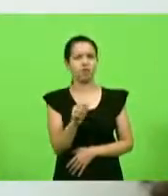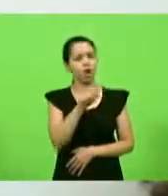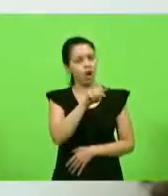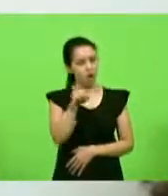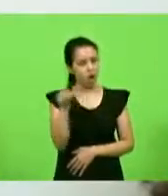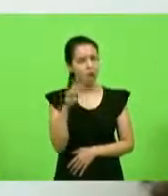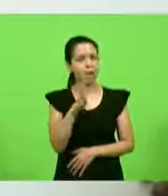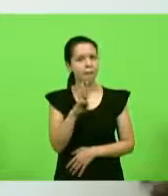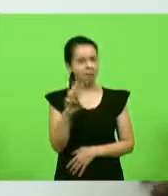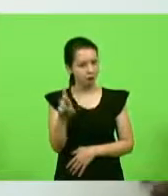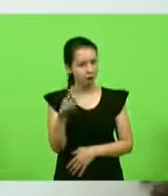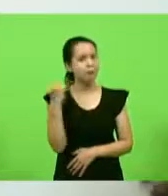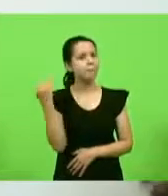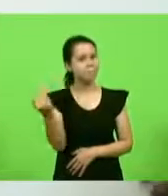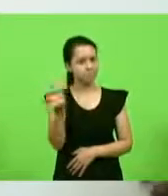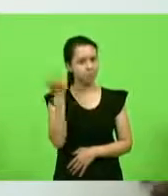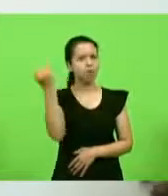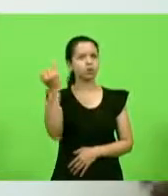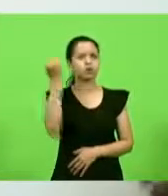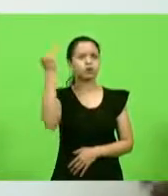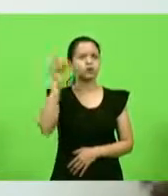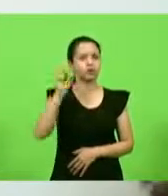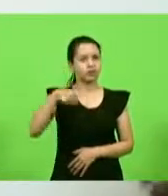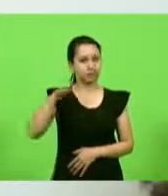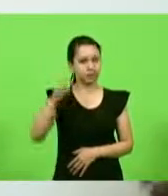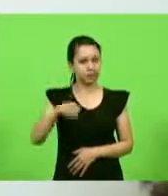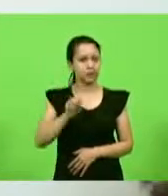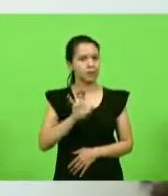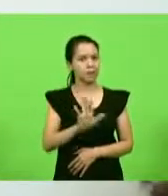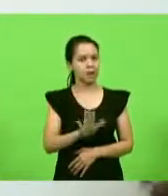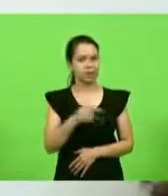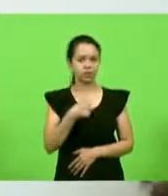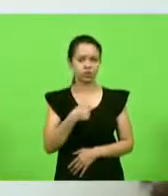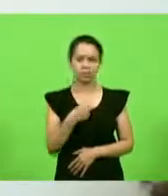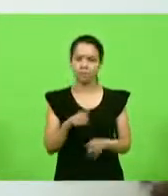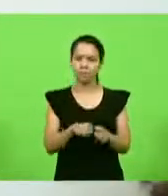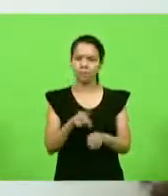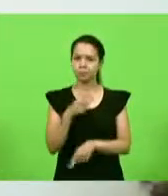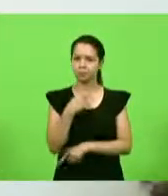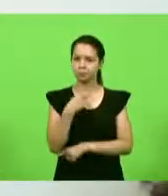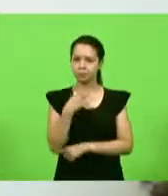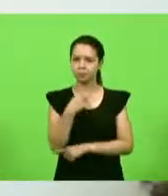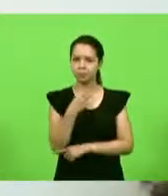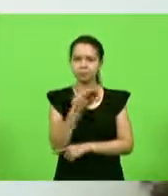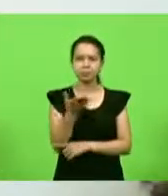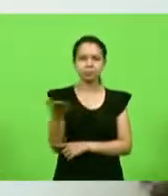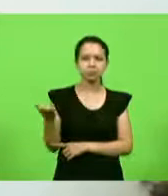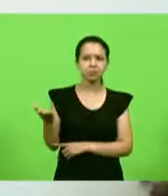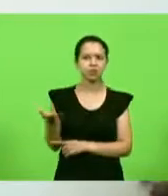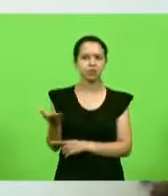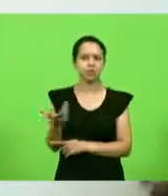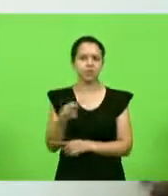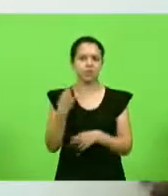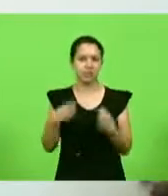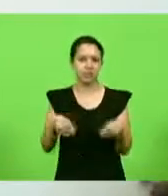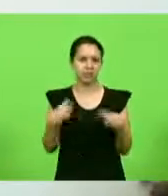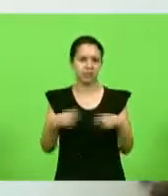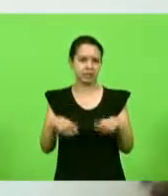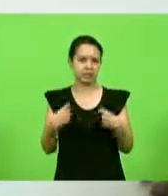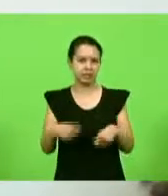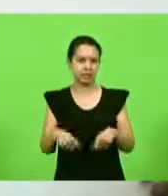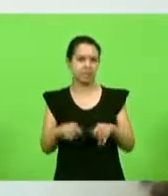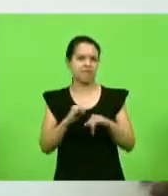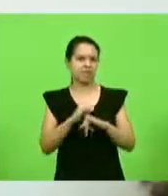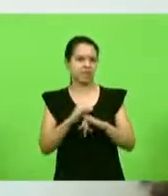não são importantes. Mas eu também não posso ouvir dos meus colegas dizerem que nós precisamos dar sinal para